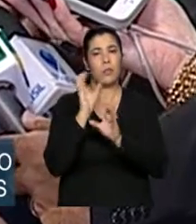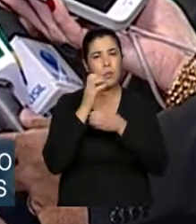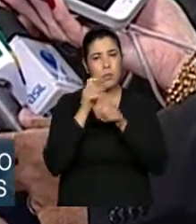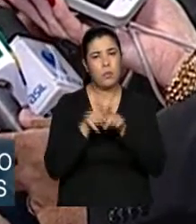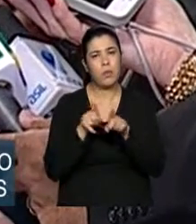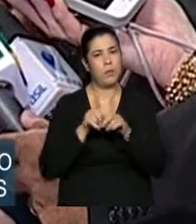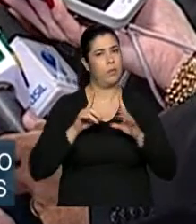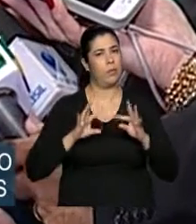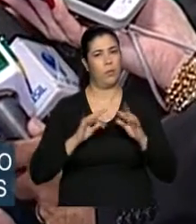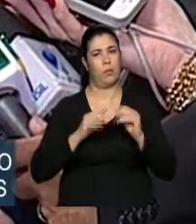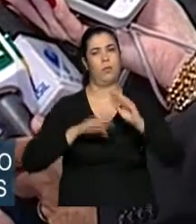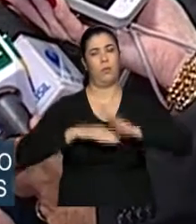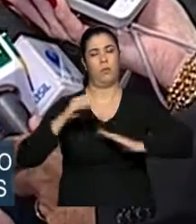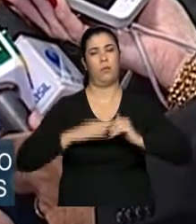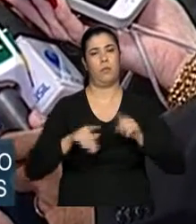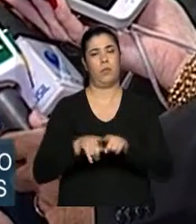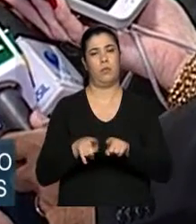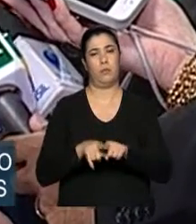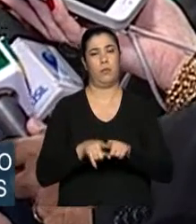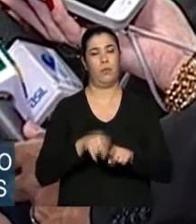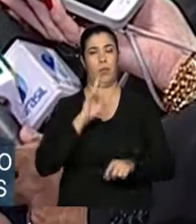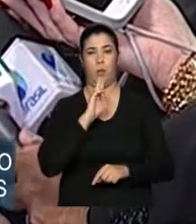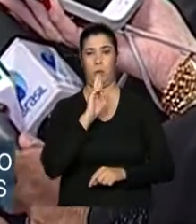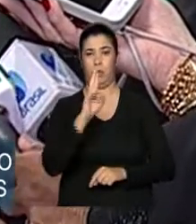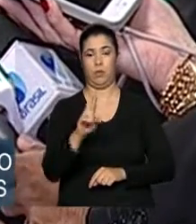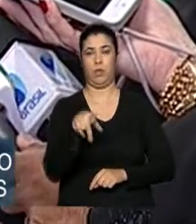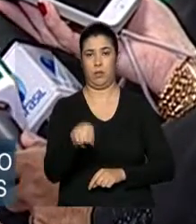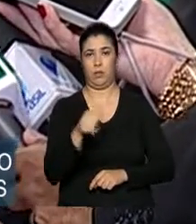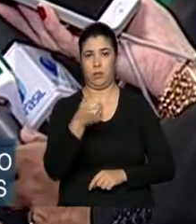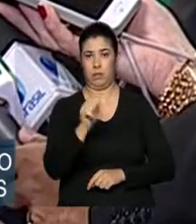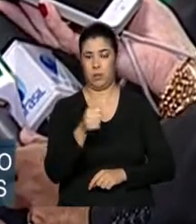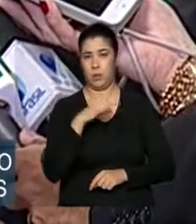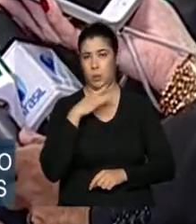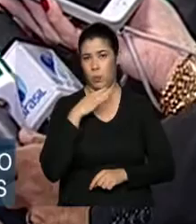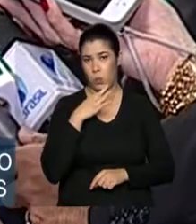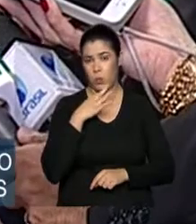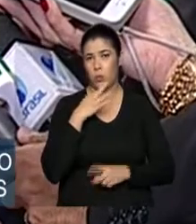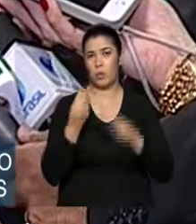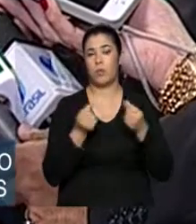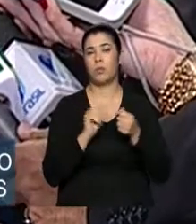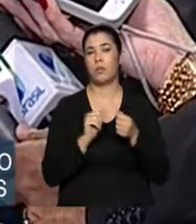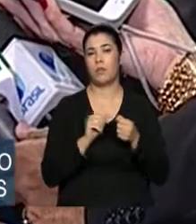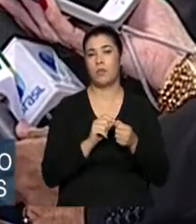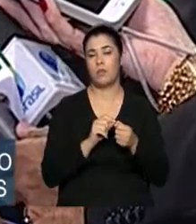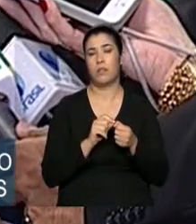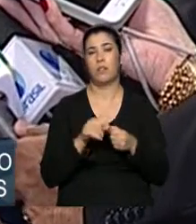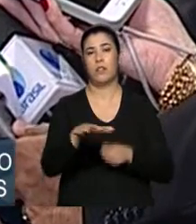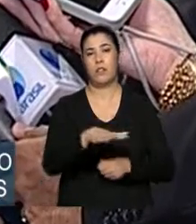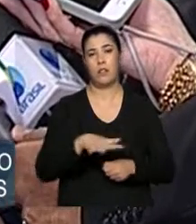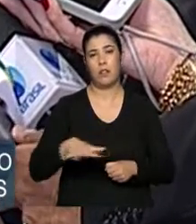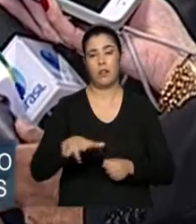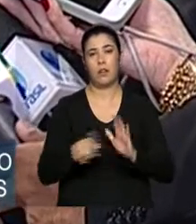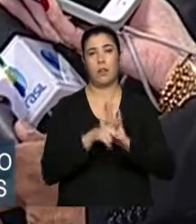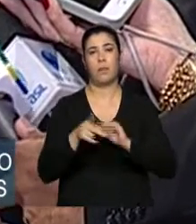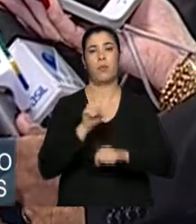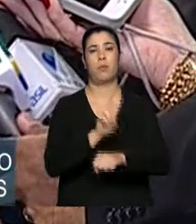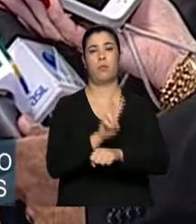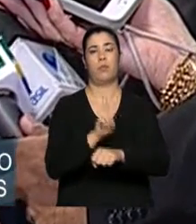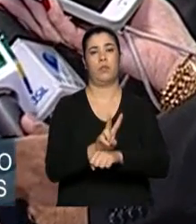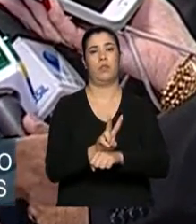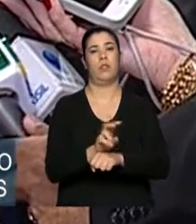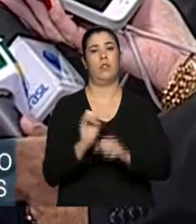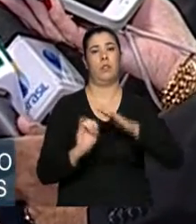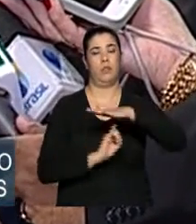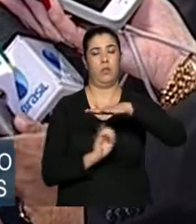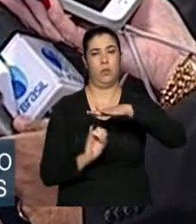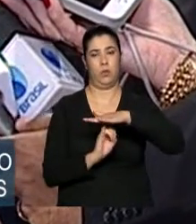necessário para ele. E o resultado de uma avaliação ruim vai ser alguma coisa na área da supervisão. Quer dizer, a